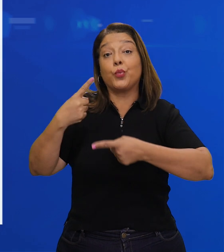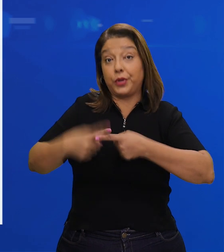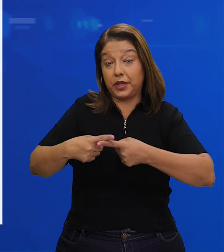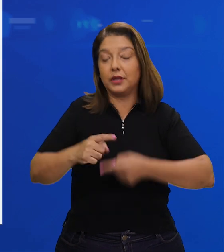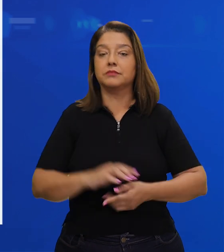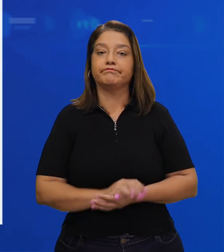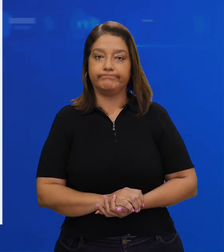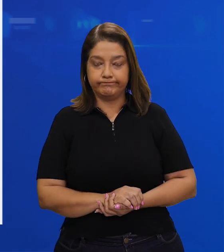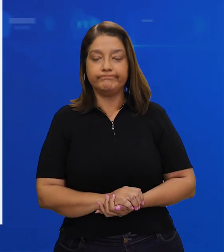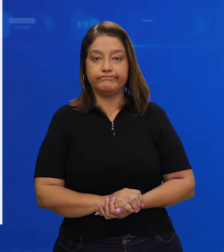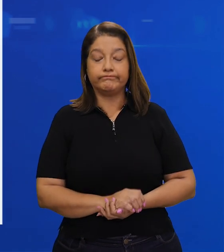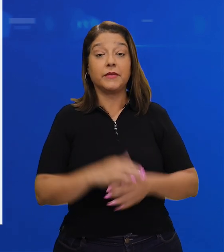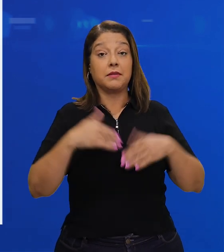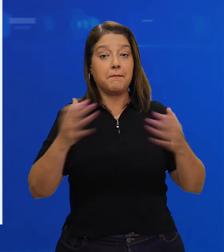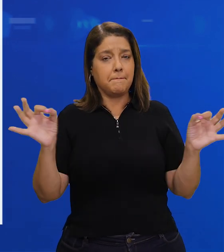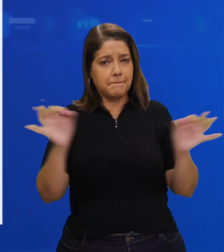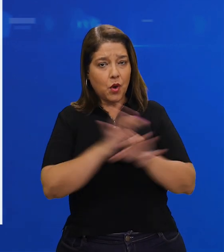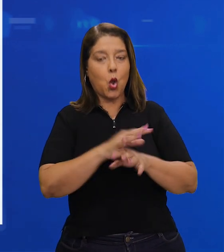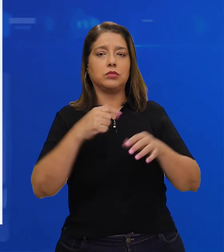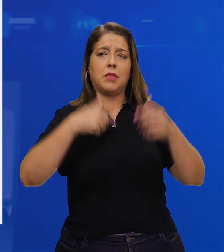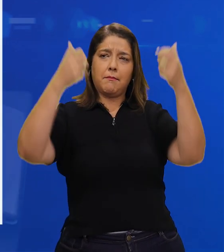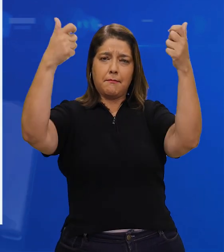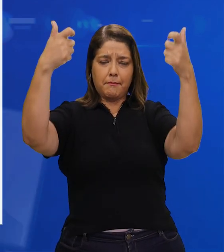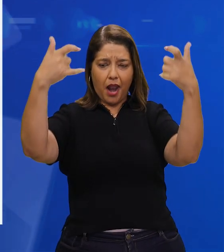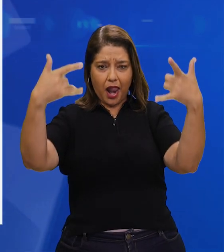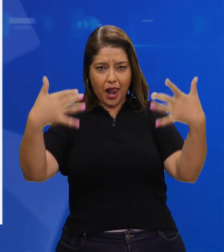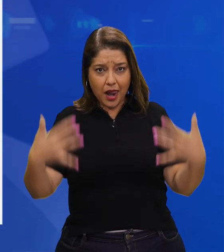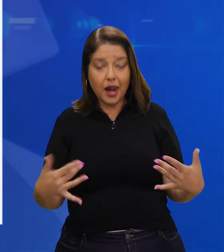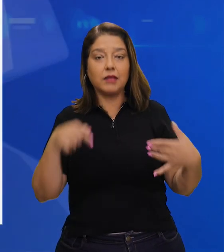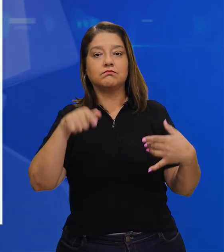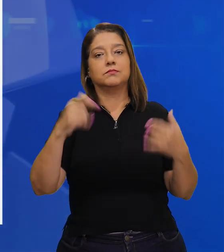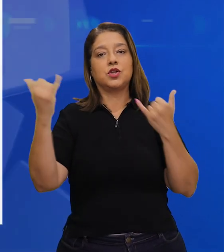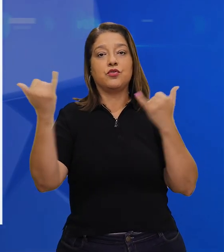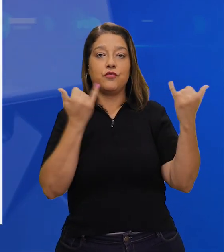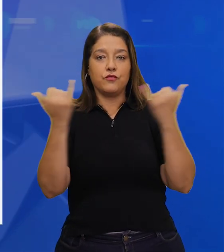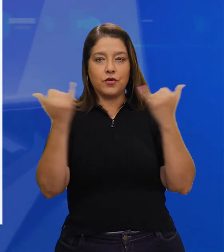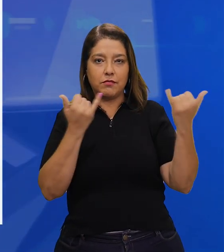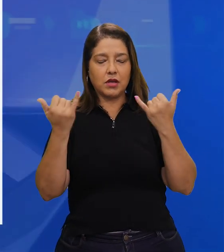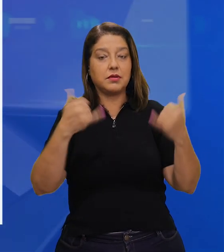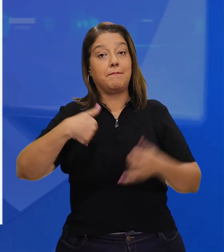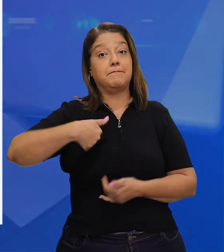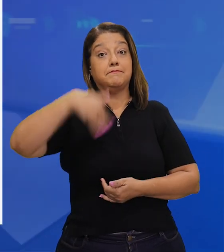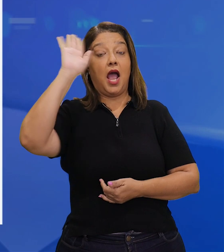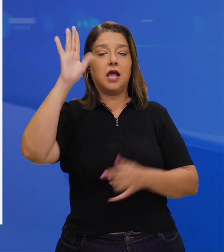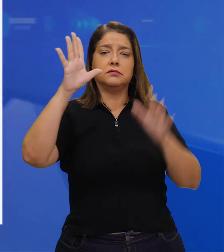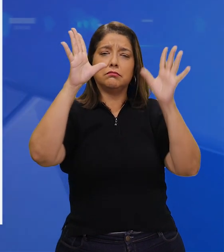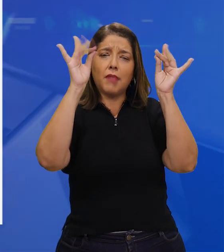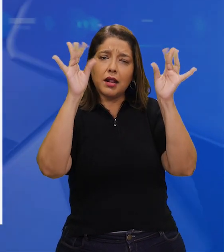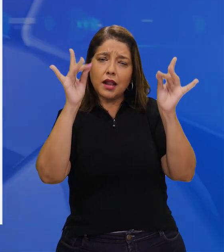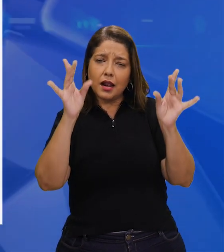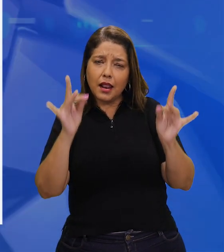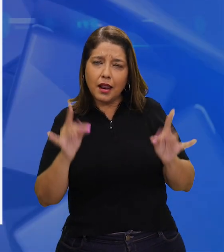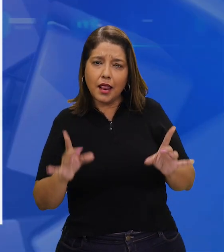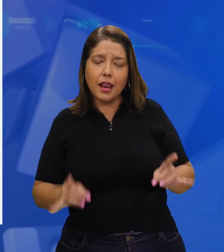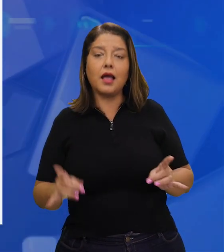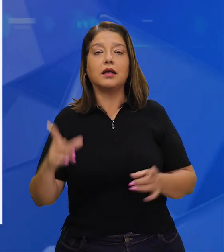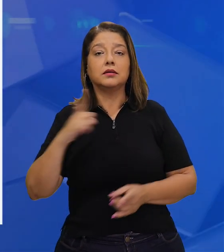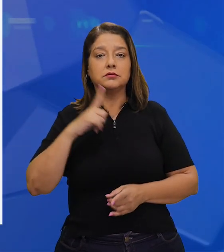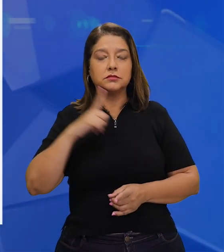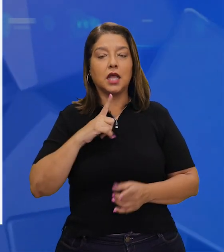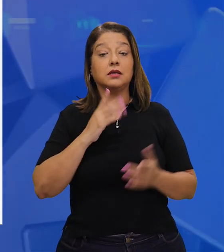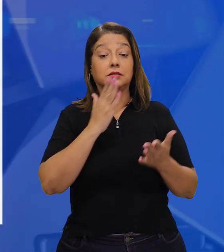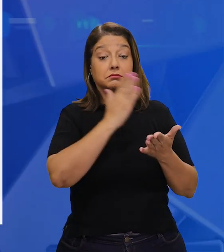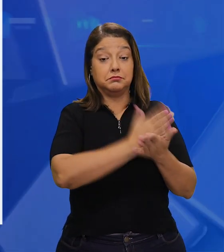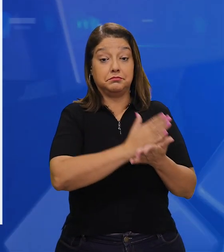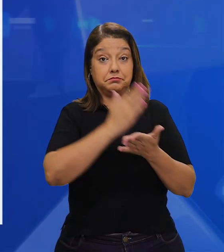Depois, no corpo do texto, as informações são ampliadas e detalhadas, dividido em